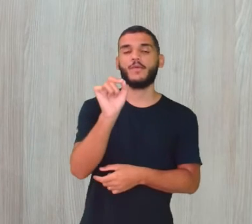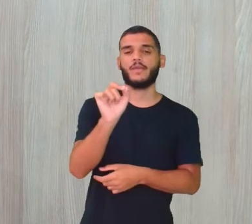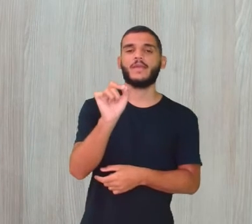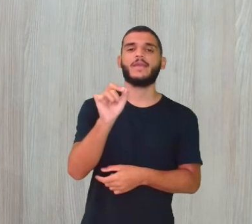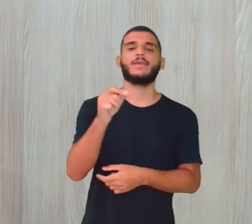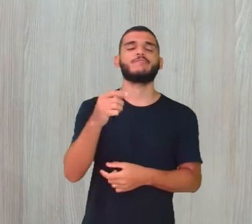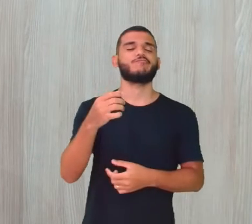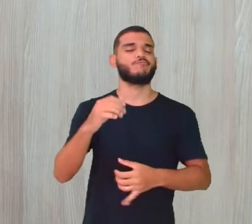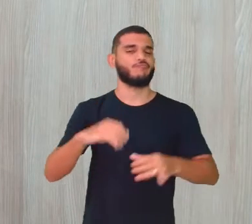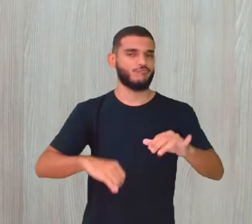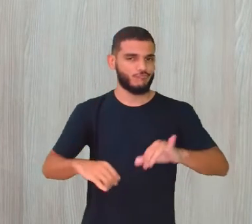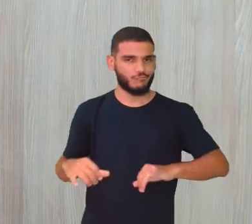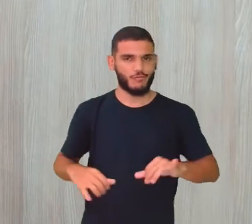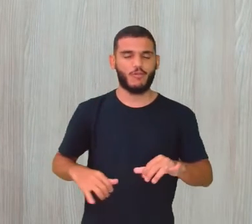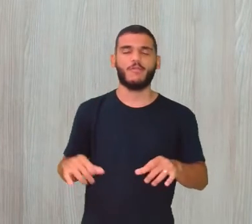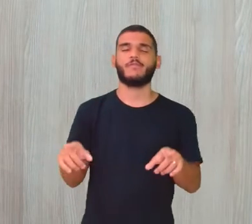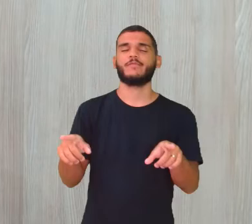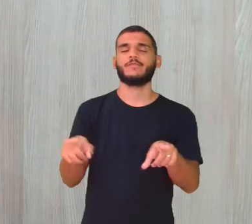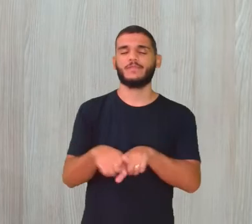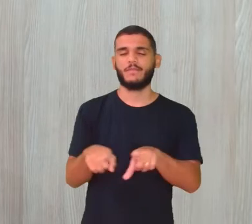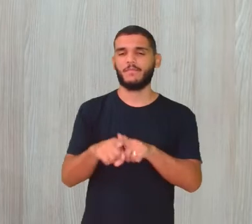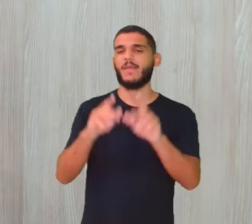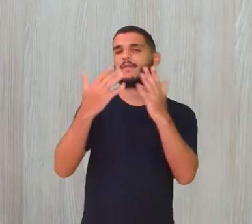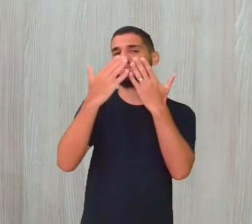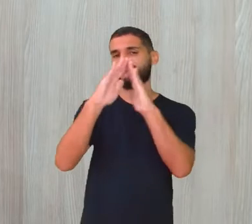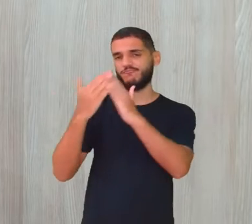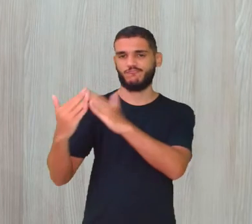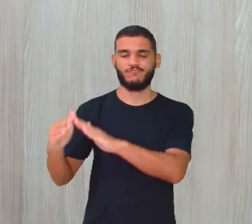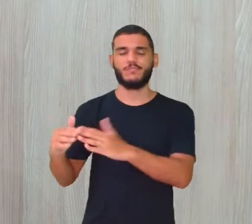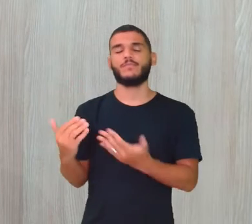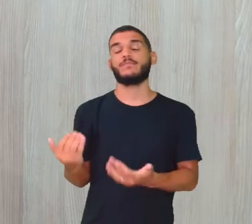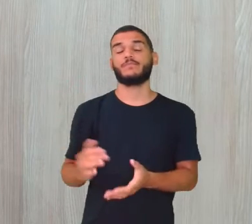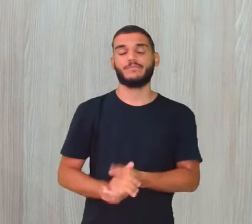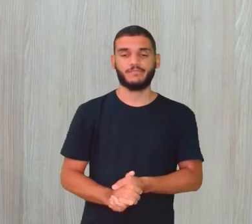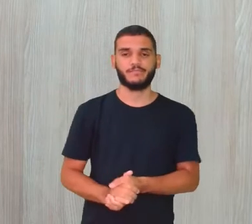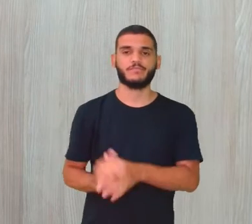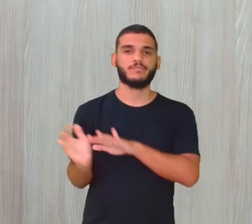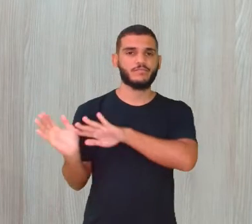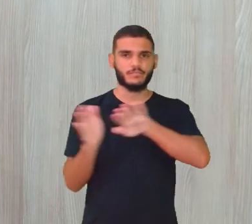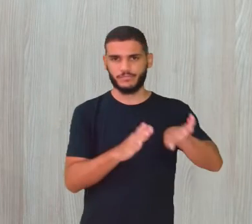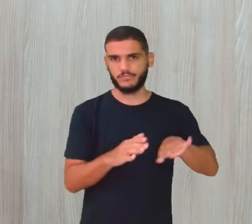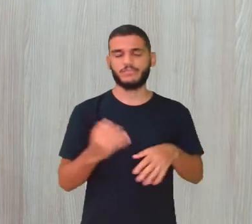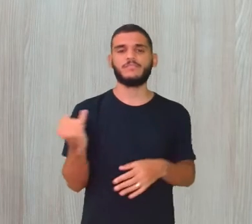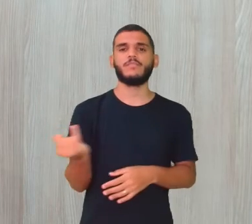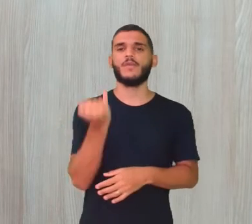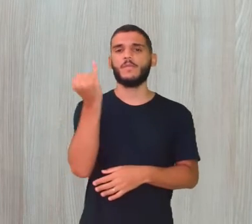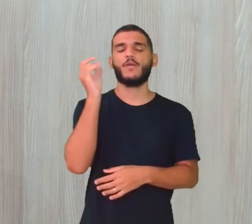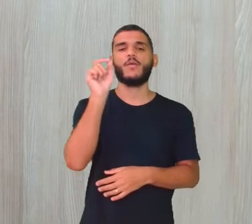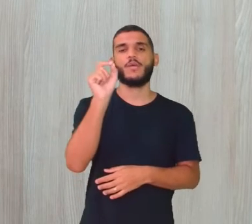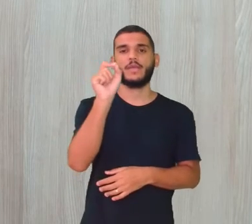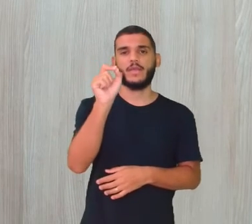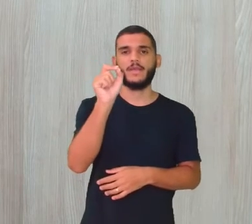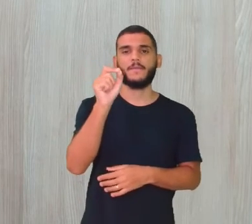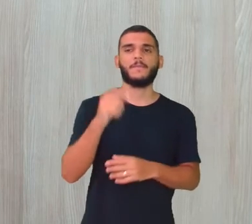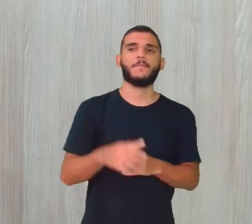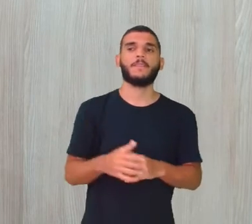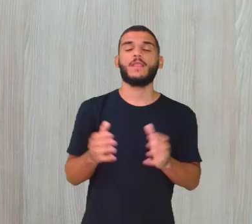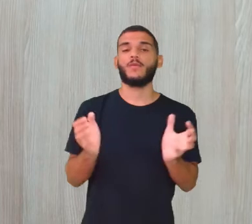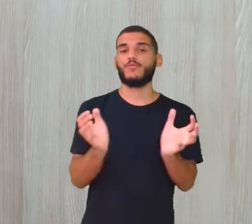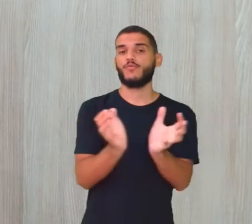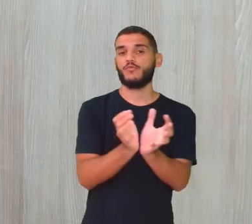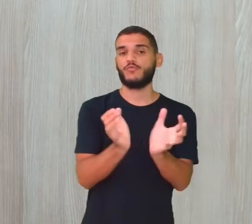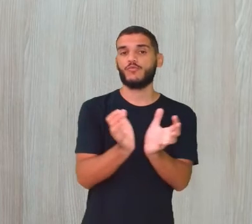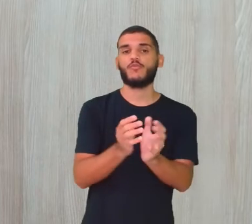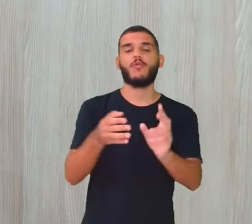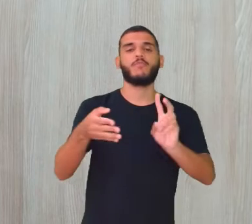prejudicada, a população periférica. Mas é importante também a gente destacar a questão das comunidades indígenas, né? Sim. Também